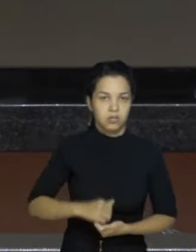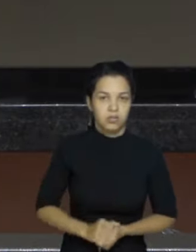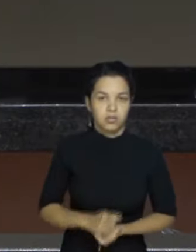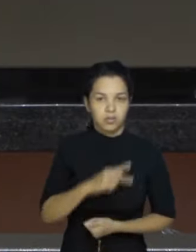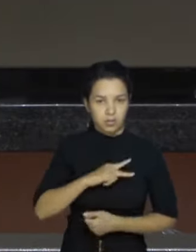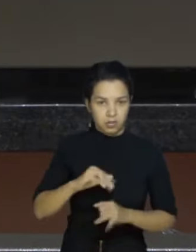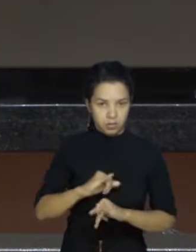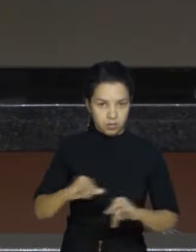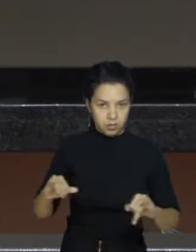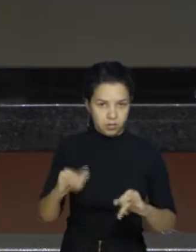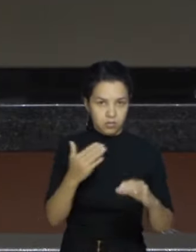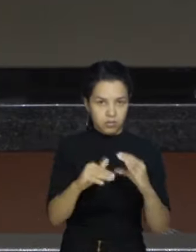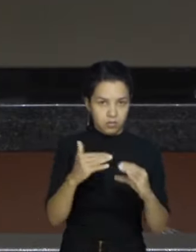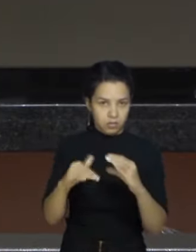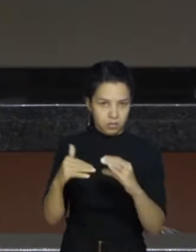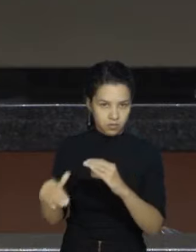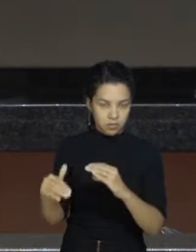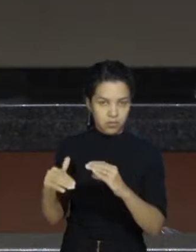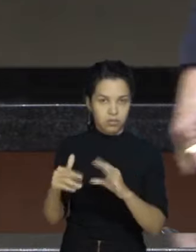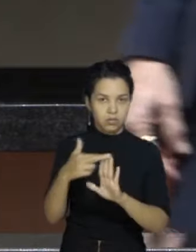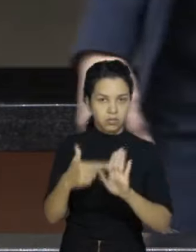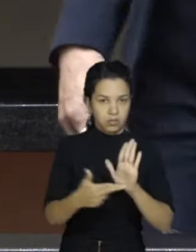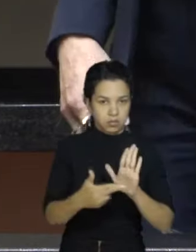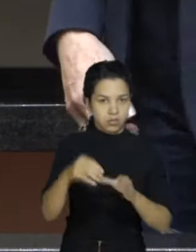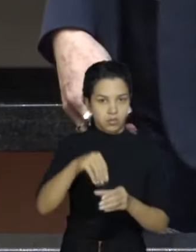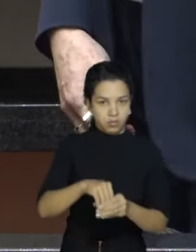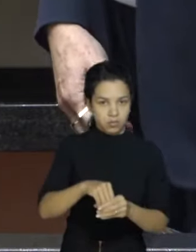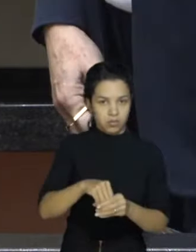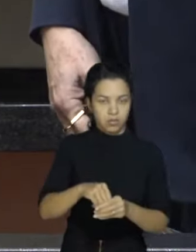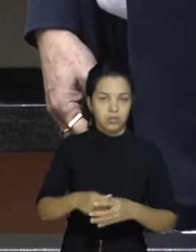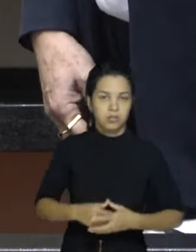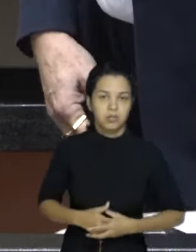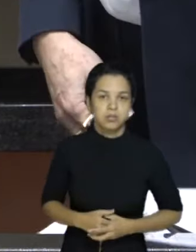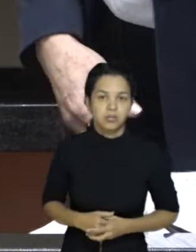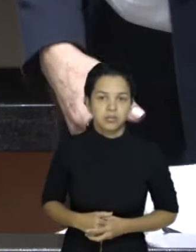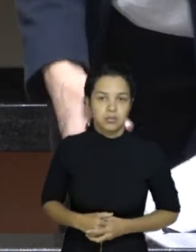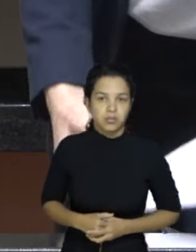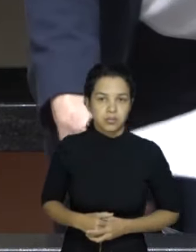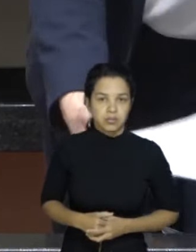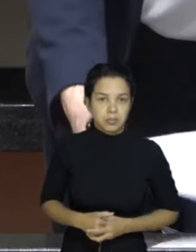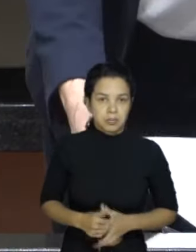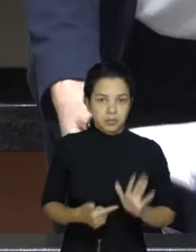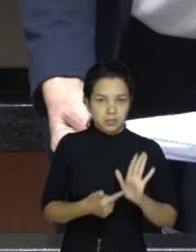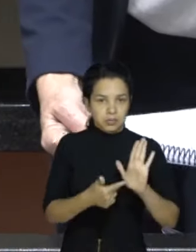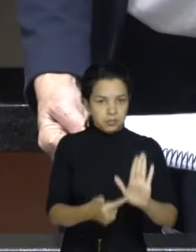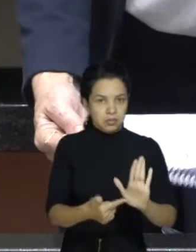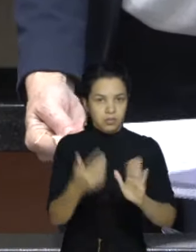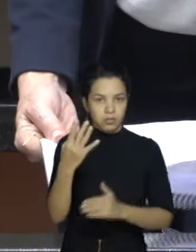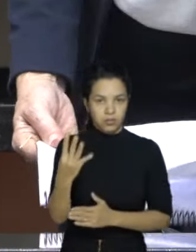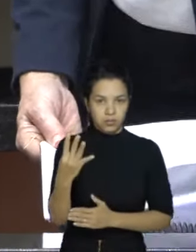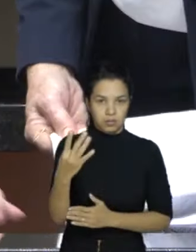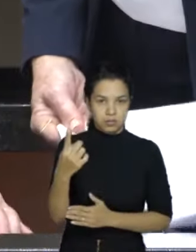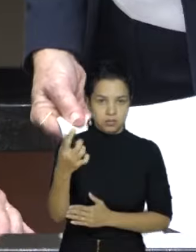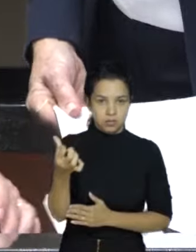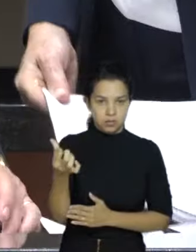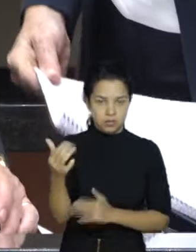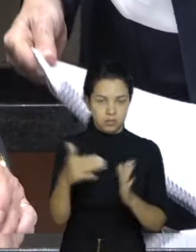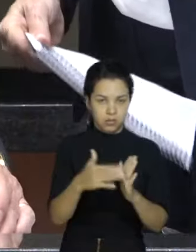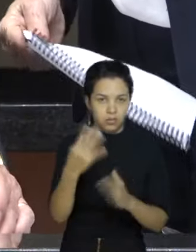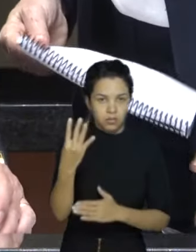comunicar conforme determinante interno as seguintes indicações indicação 416 a